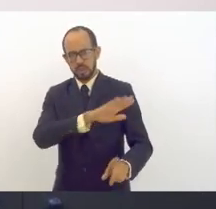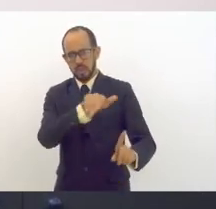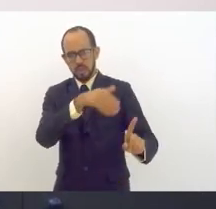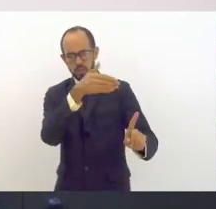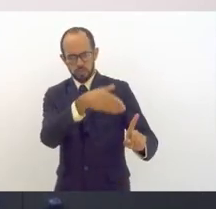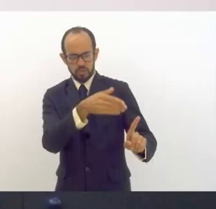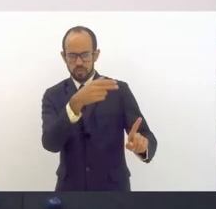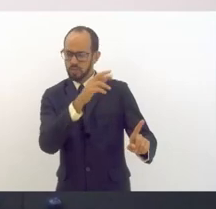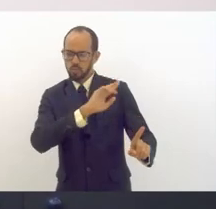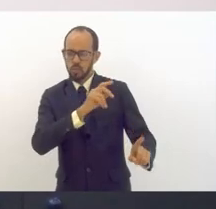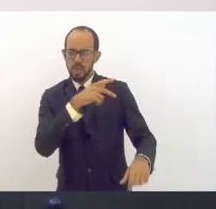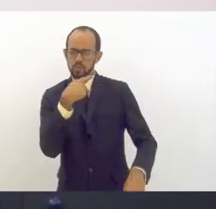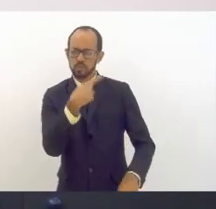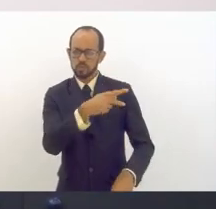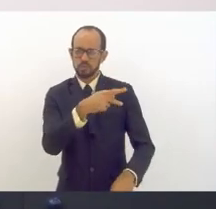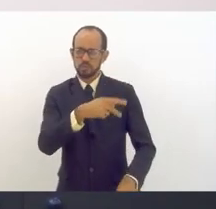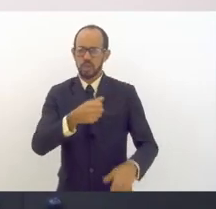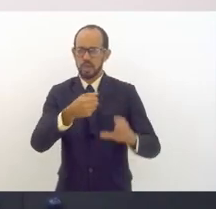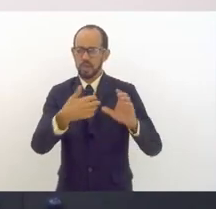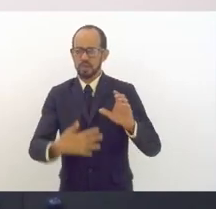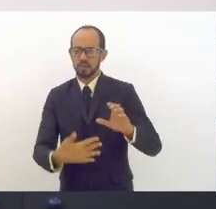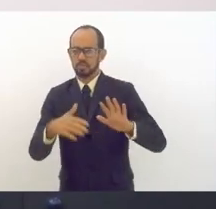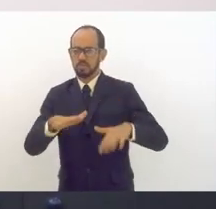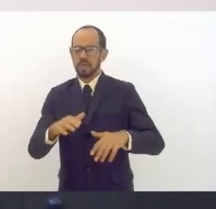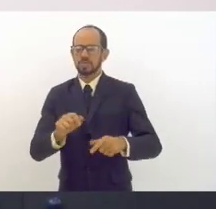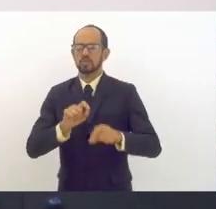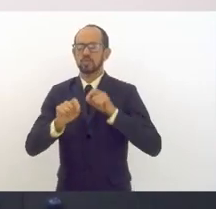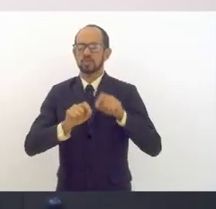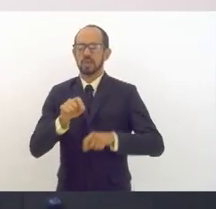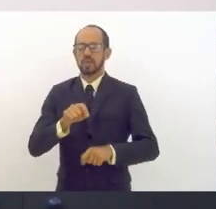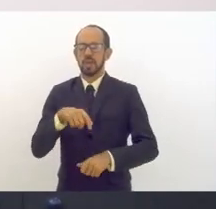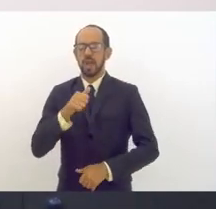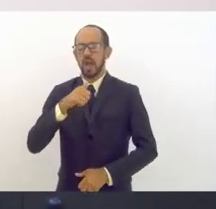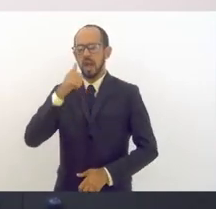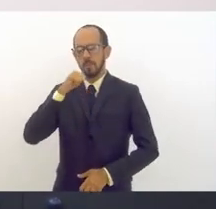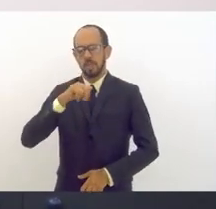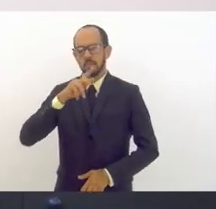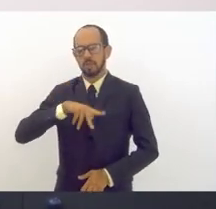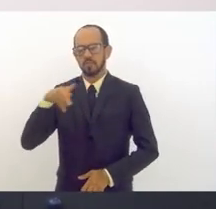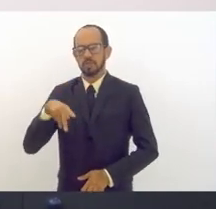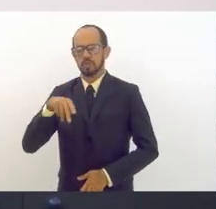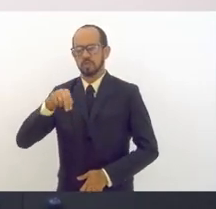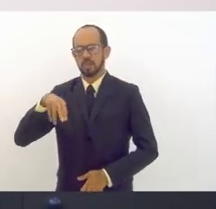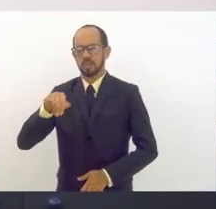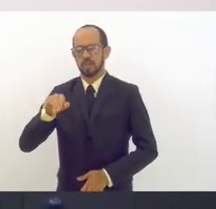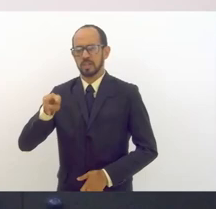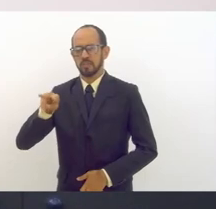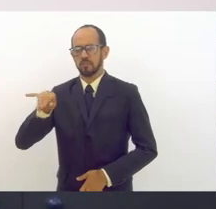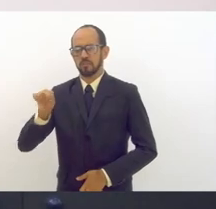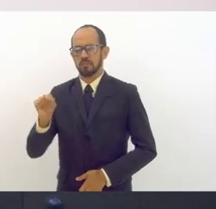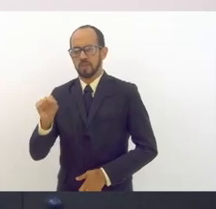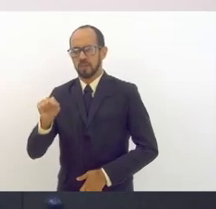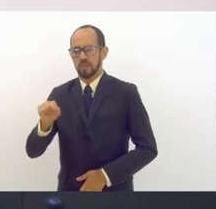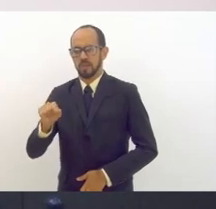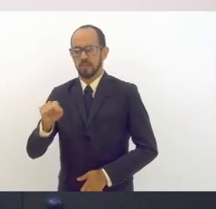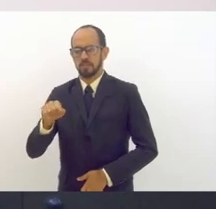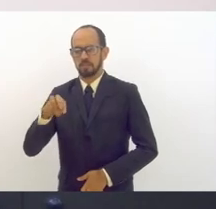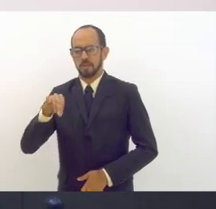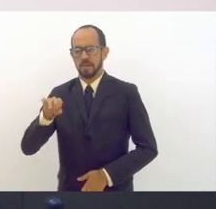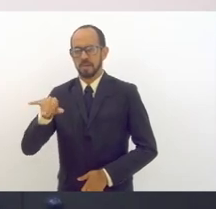esse não é o seu perfil, mas eu queria chamar a atenção para o caso da professora Nívia Maria Segreto, do Colégio